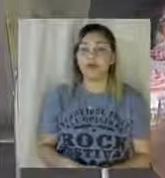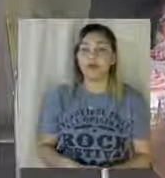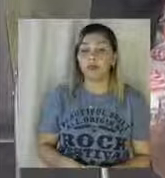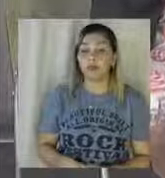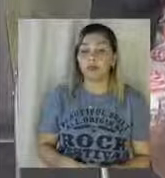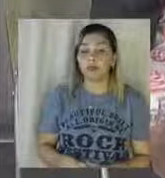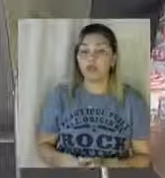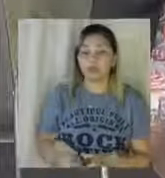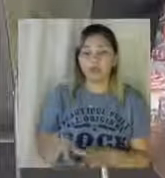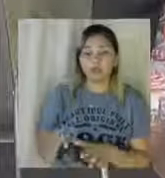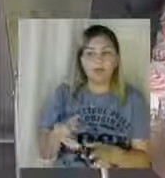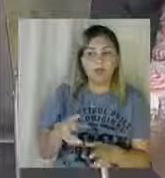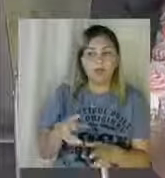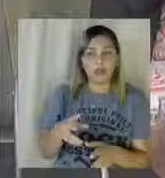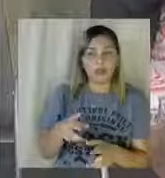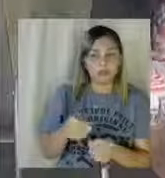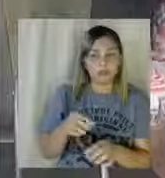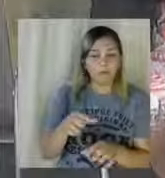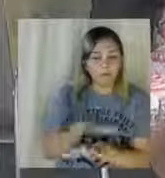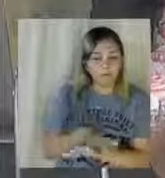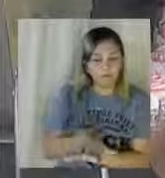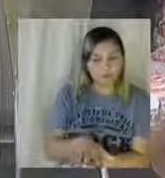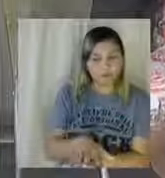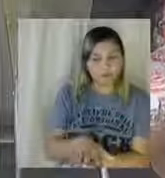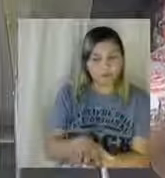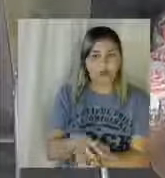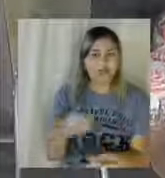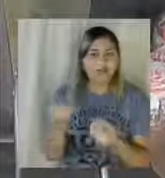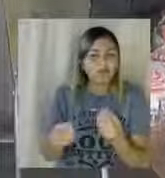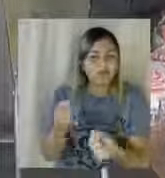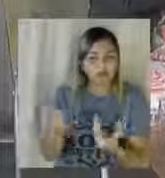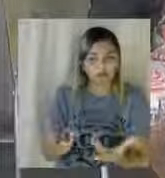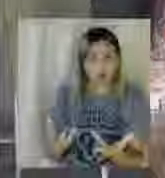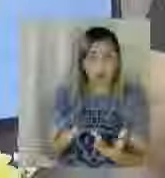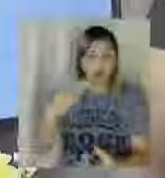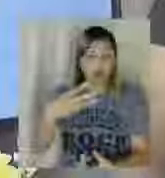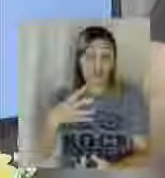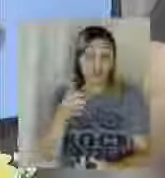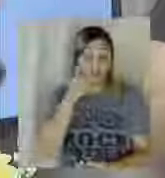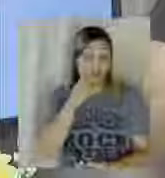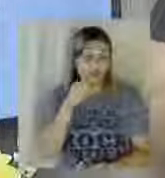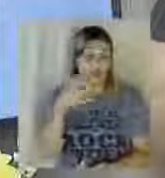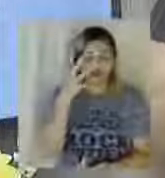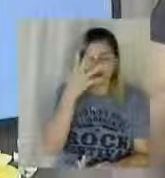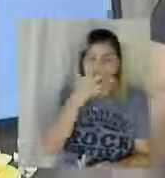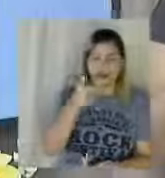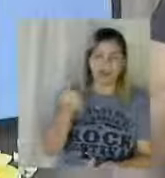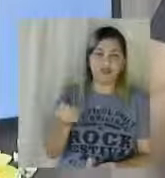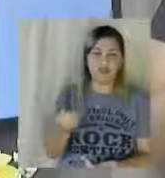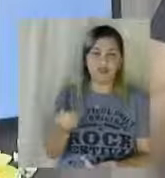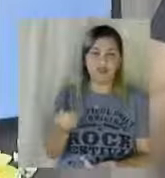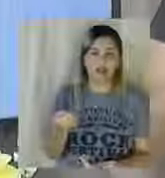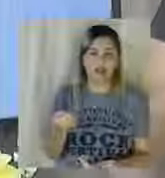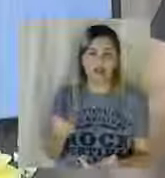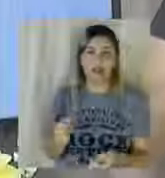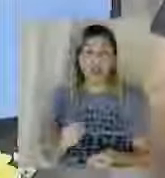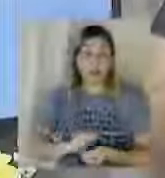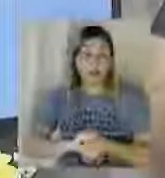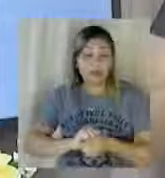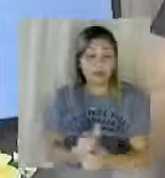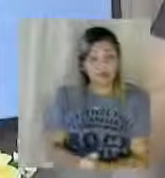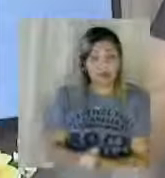sentir inclusa num grupo tão bonito de 3 meninas competentes, aptas para